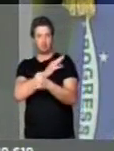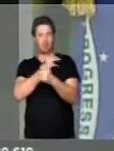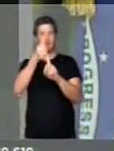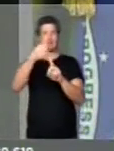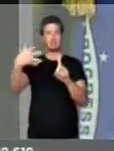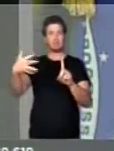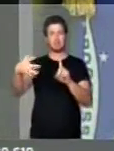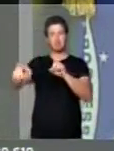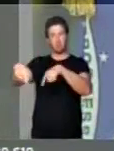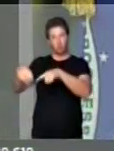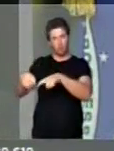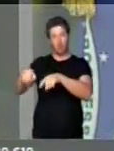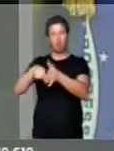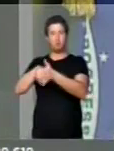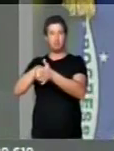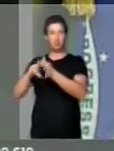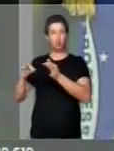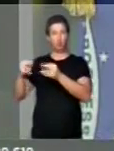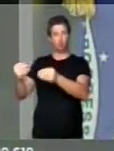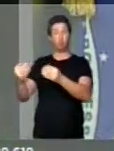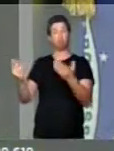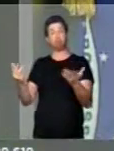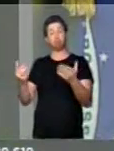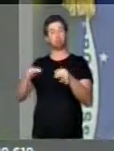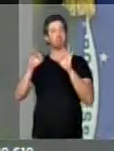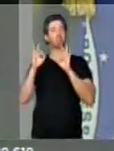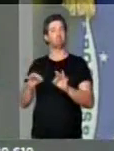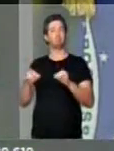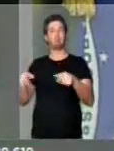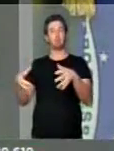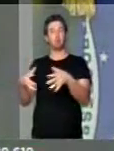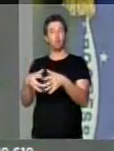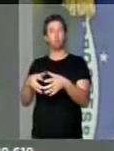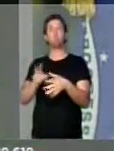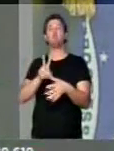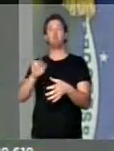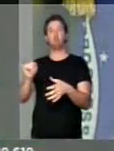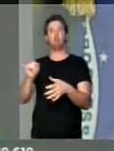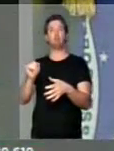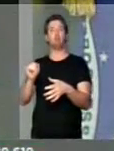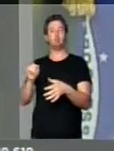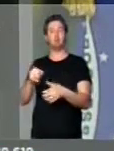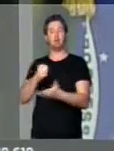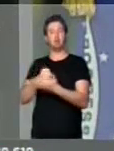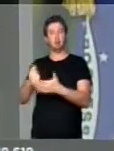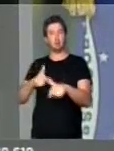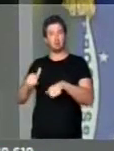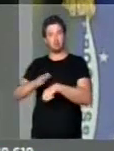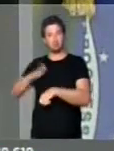rural, da pesquisa, e que com certeza esse setor vai gerar empregos,